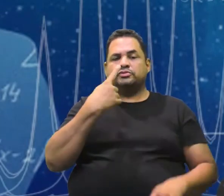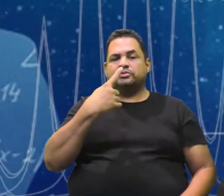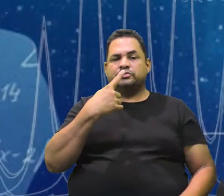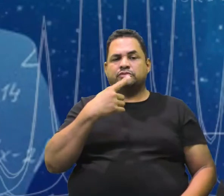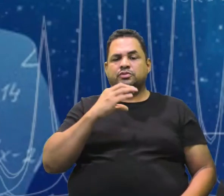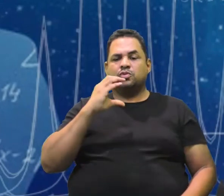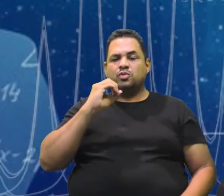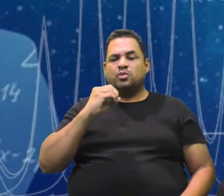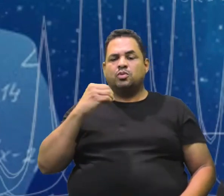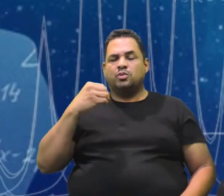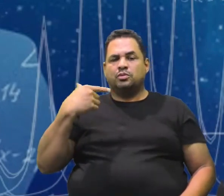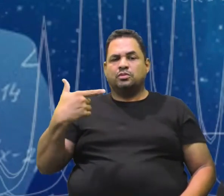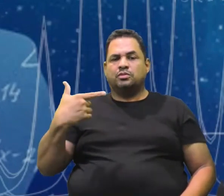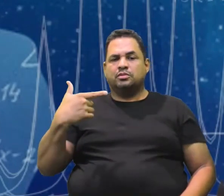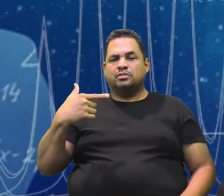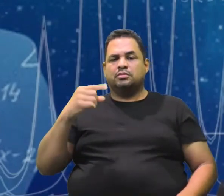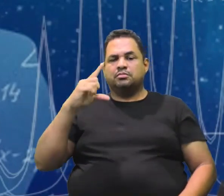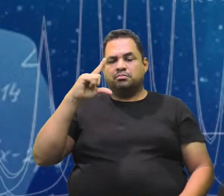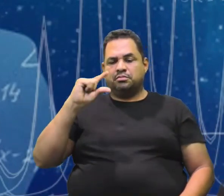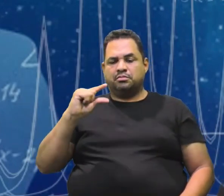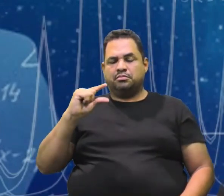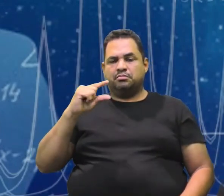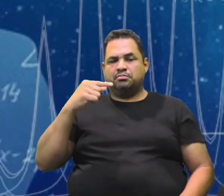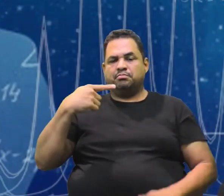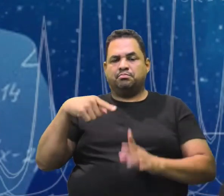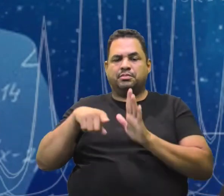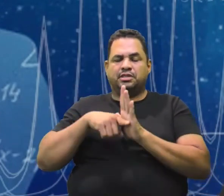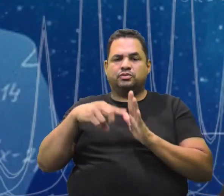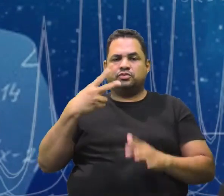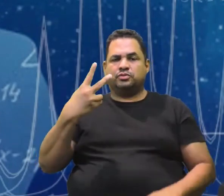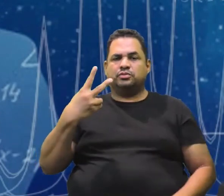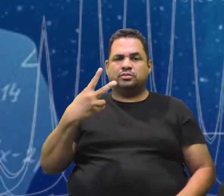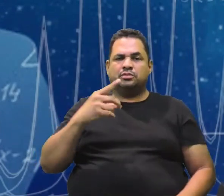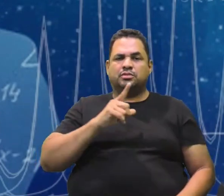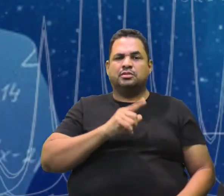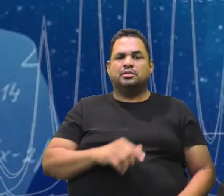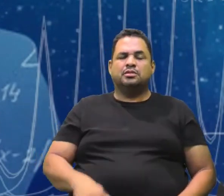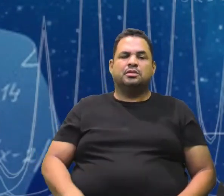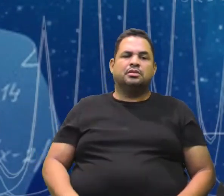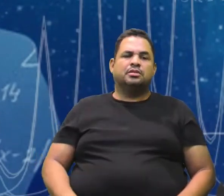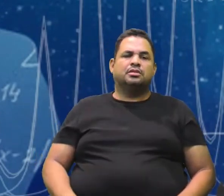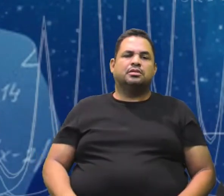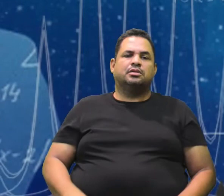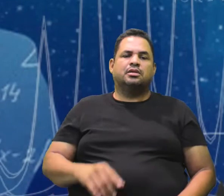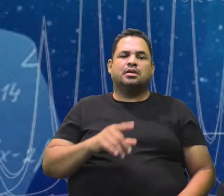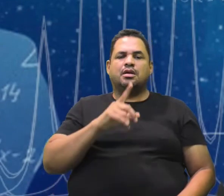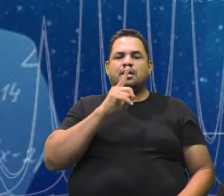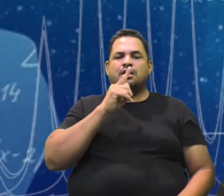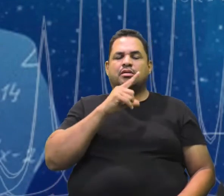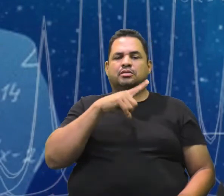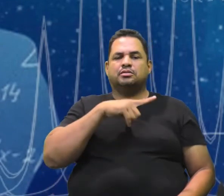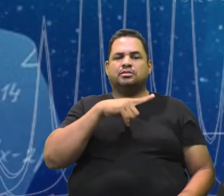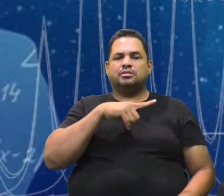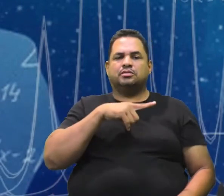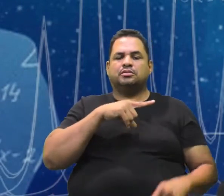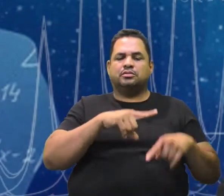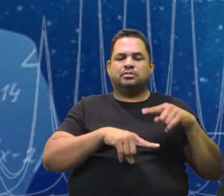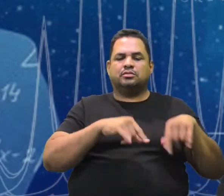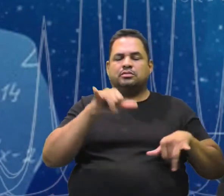O oxigênio tem carga menos dois. Então, a água, por ter apenas dois elementos químicos na sua